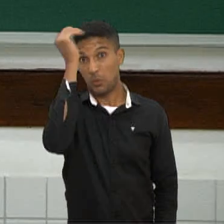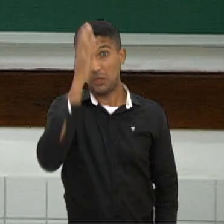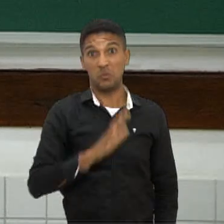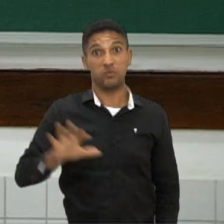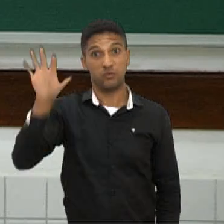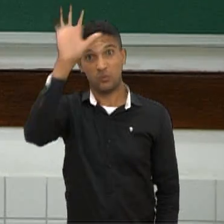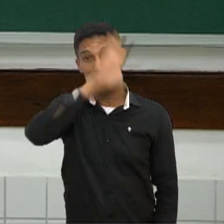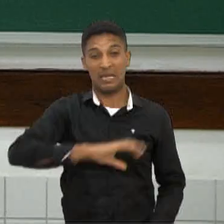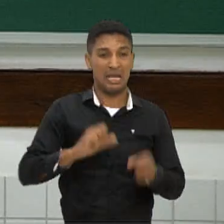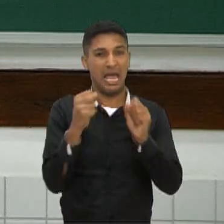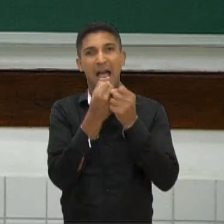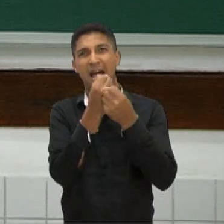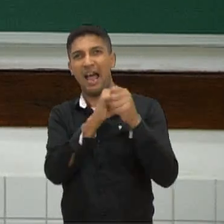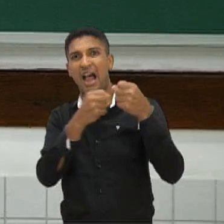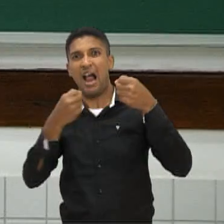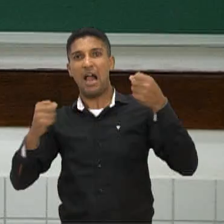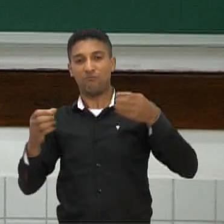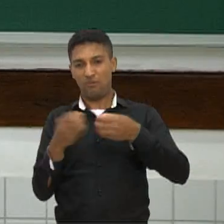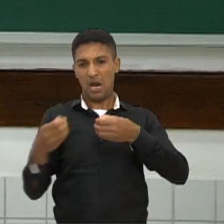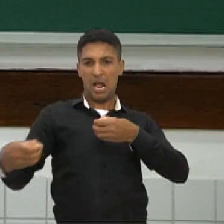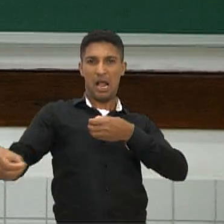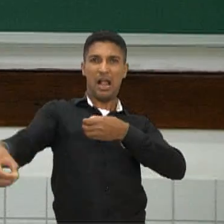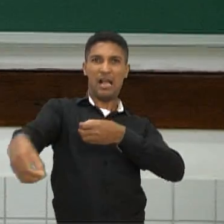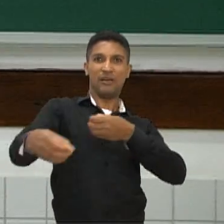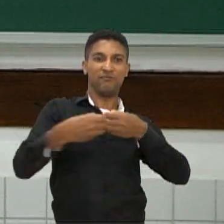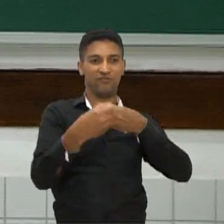uma diversidade econômica.